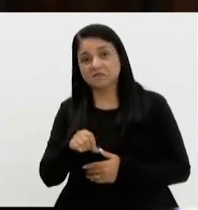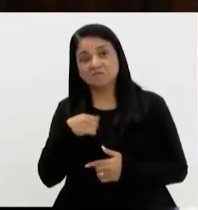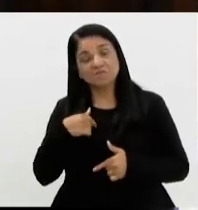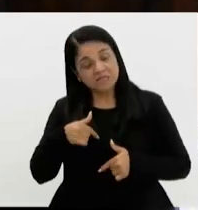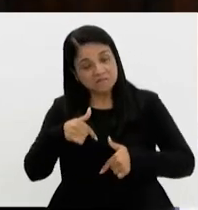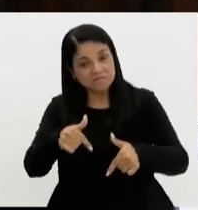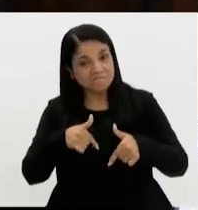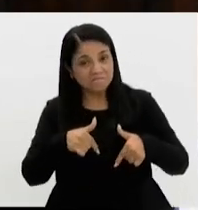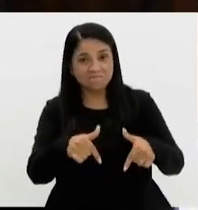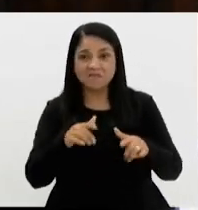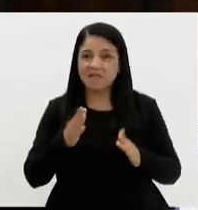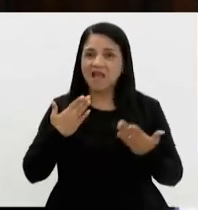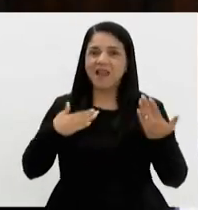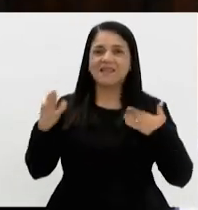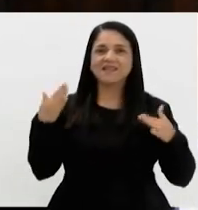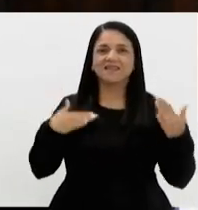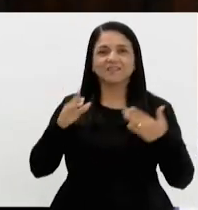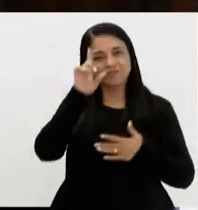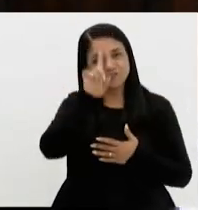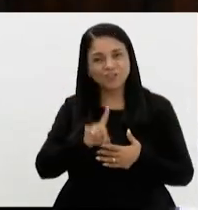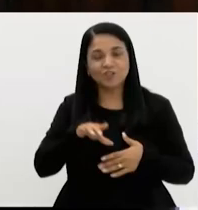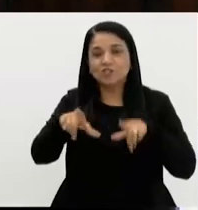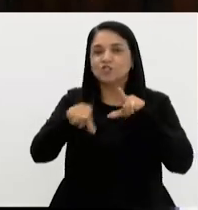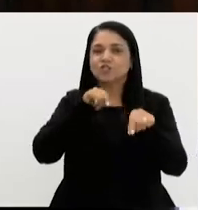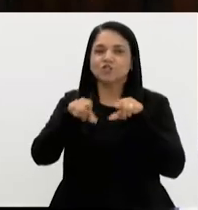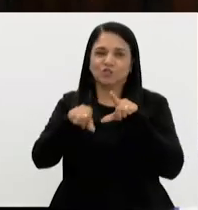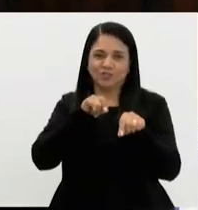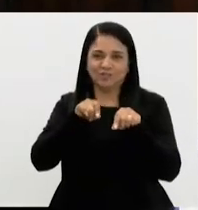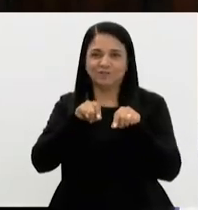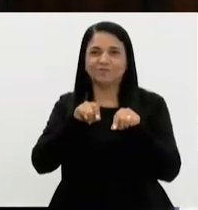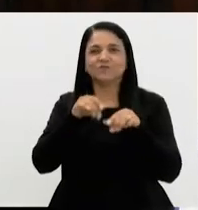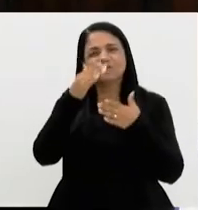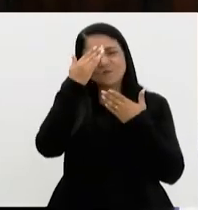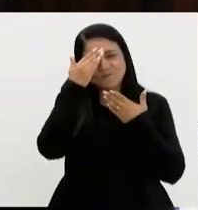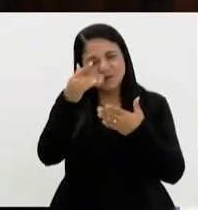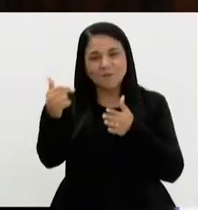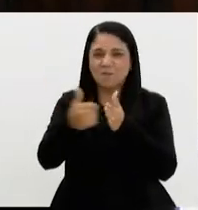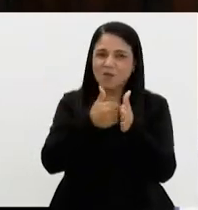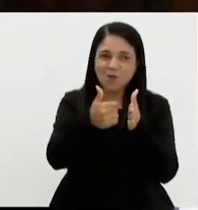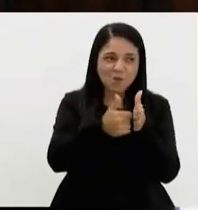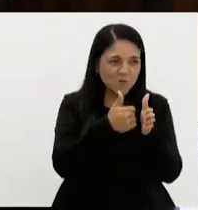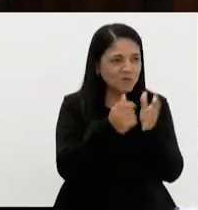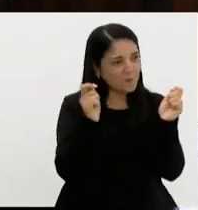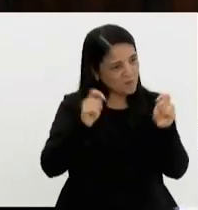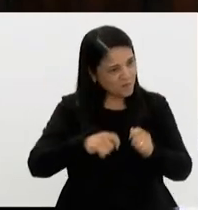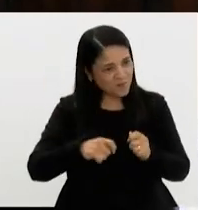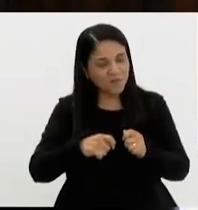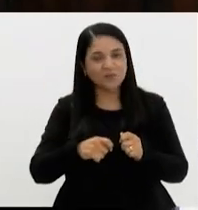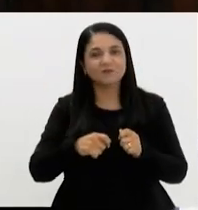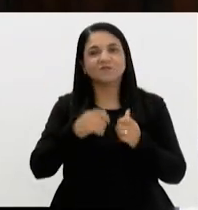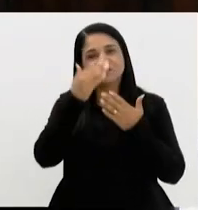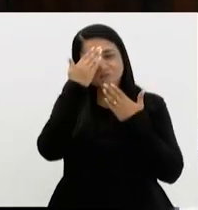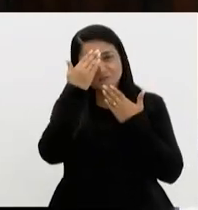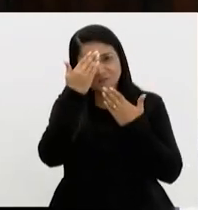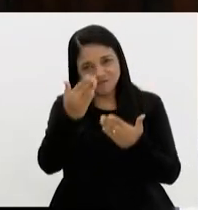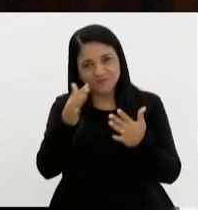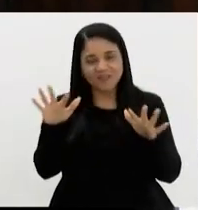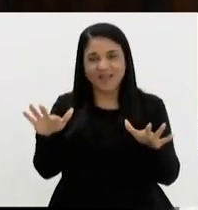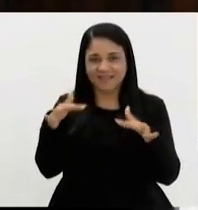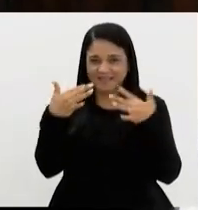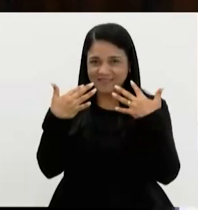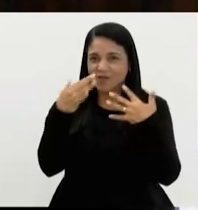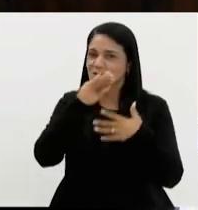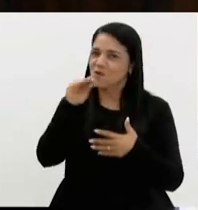muita alegria Eh esse direito de escolha obrigada tô à disposição para perguntas mais uma vez eh agradeço a atenção e a